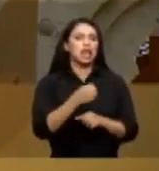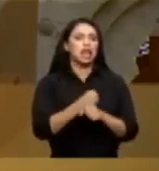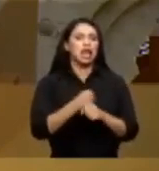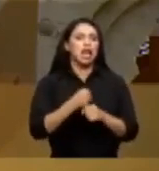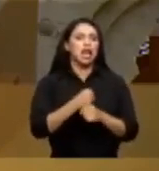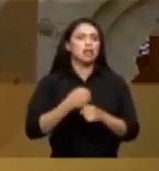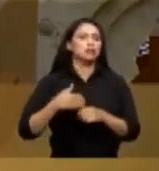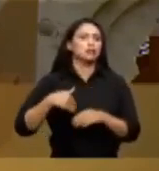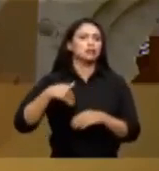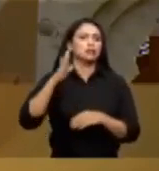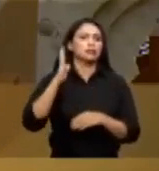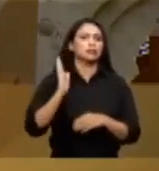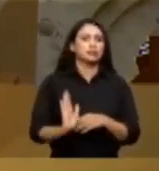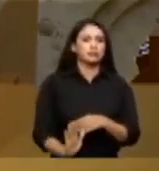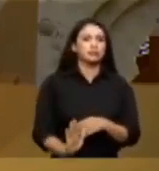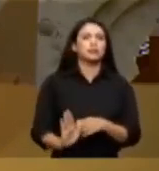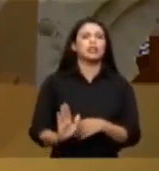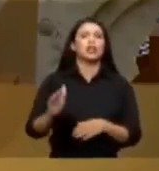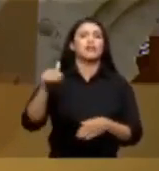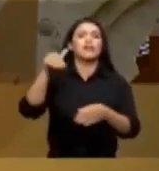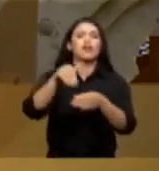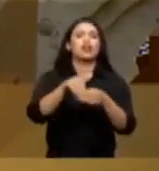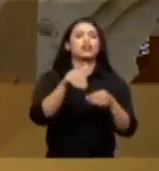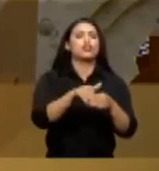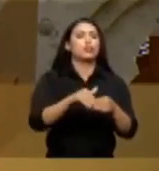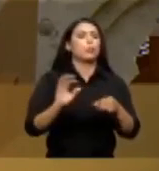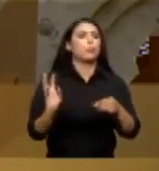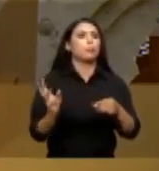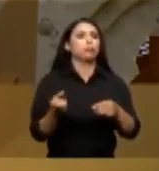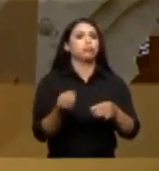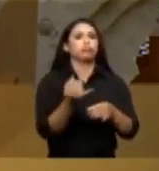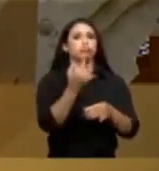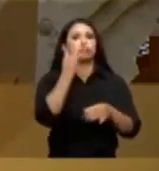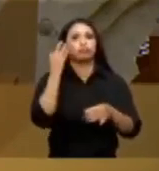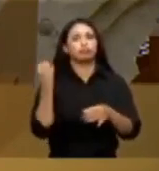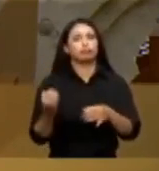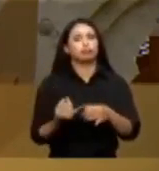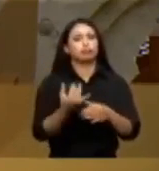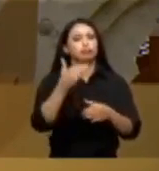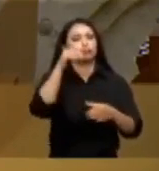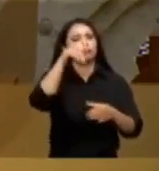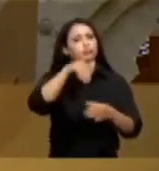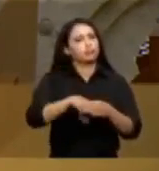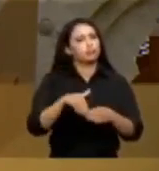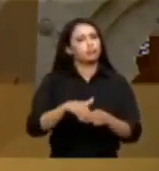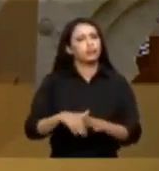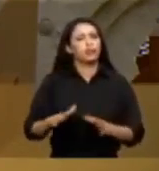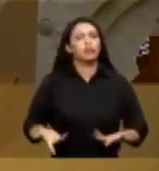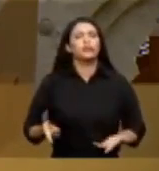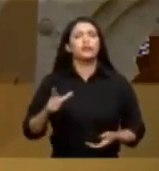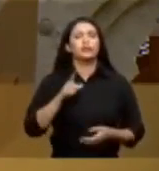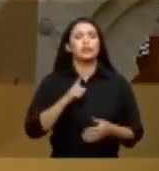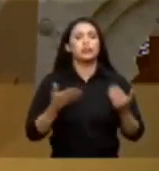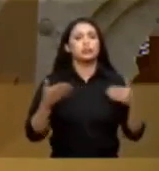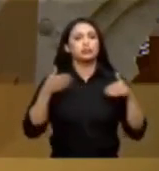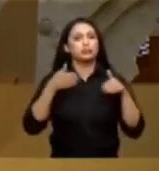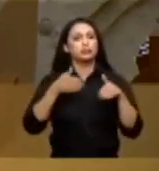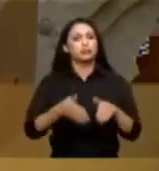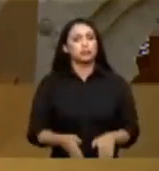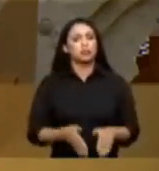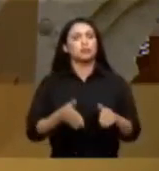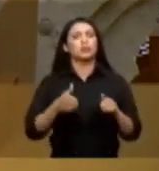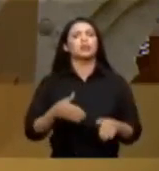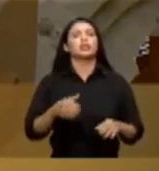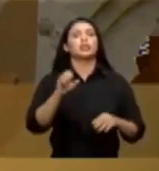em milhares de votos de Vossa Excelência que integram os anais da Corte